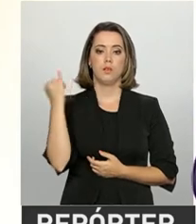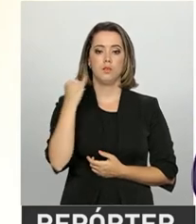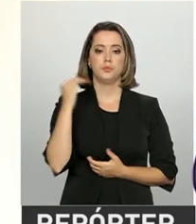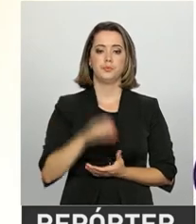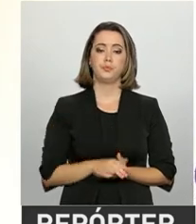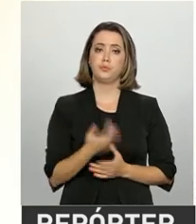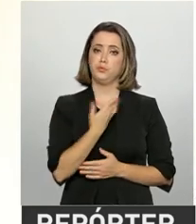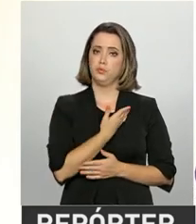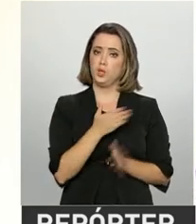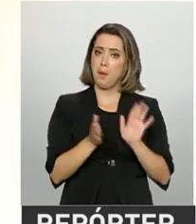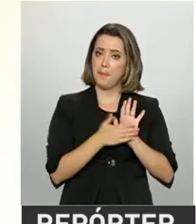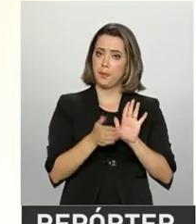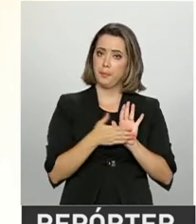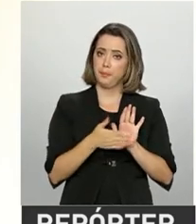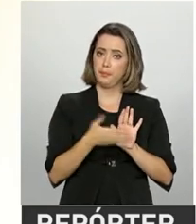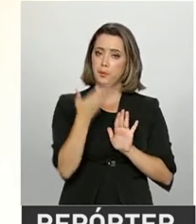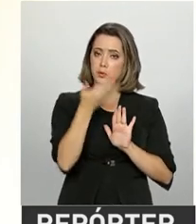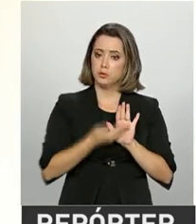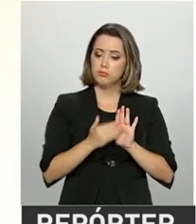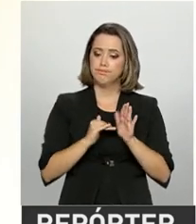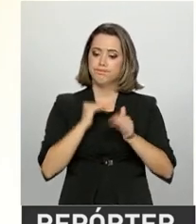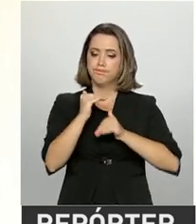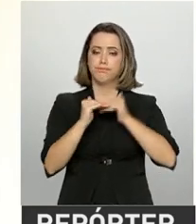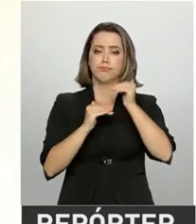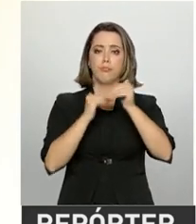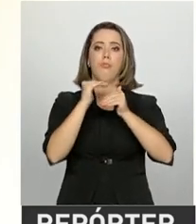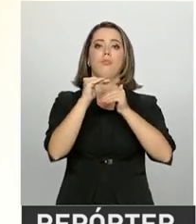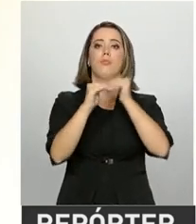a proposta que está sendo feita a proposta gradualismo